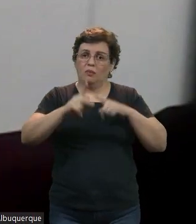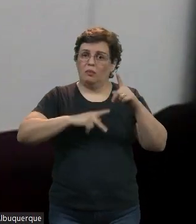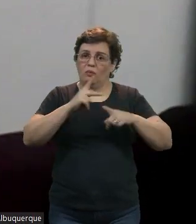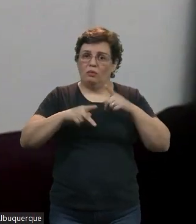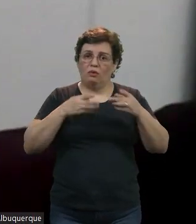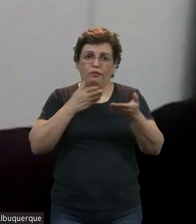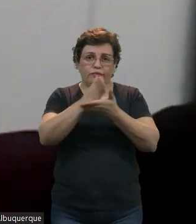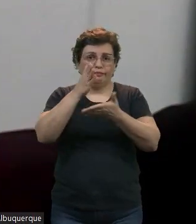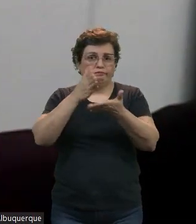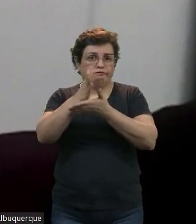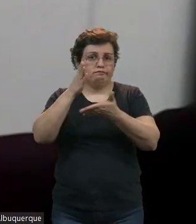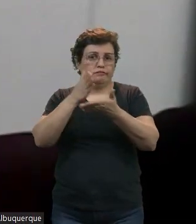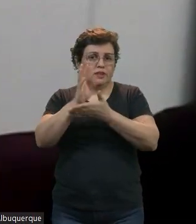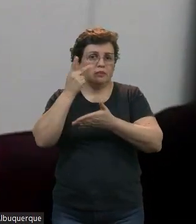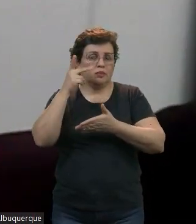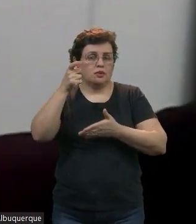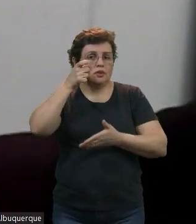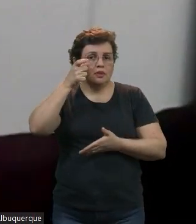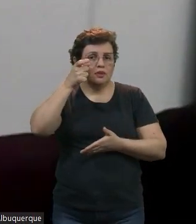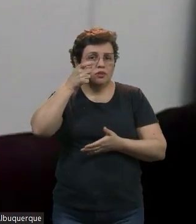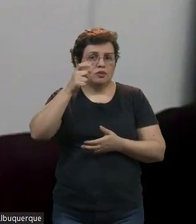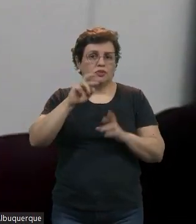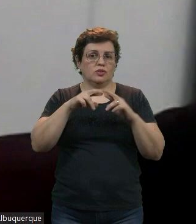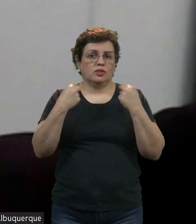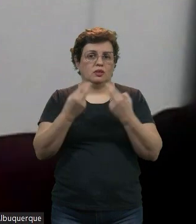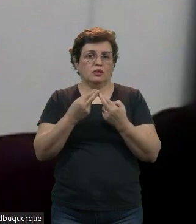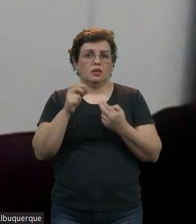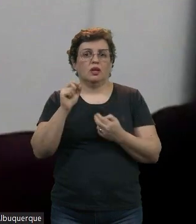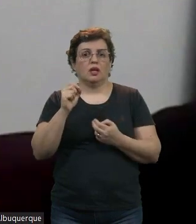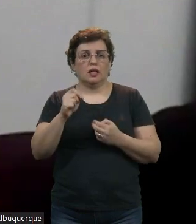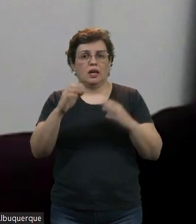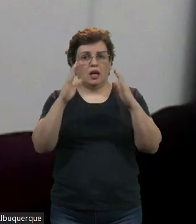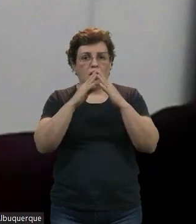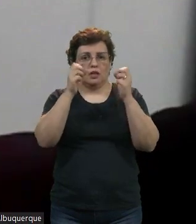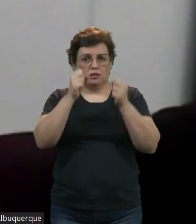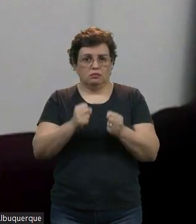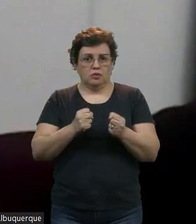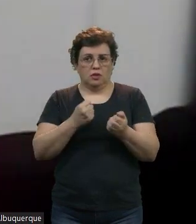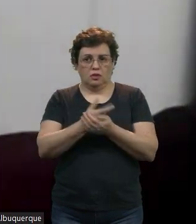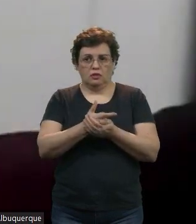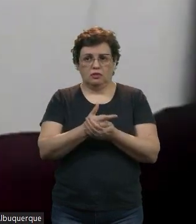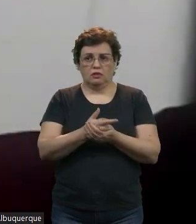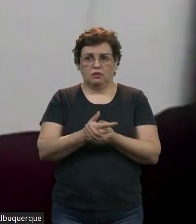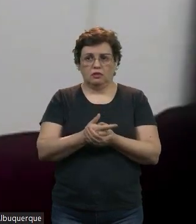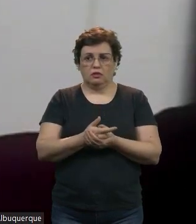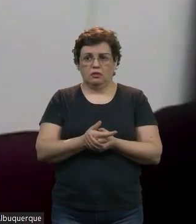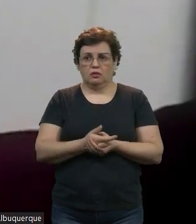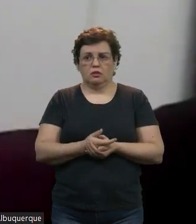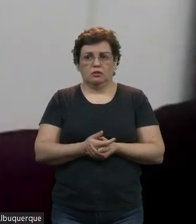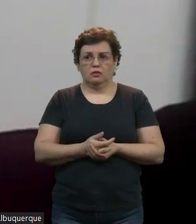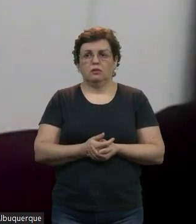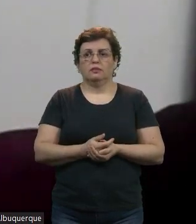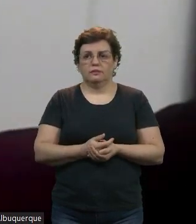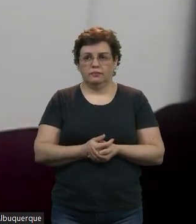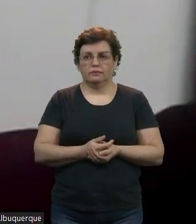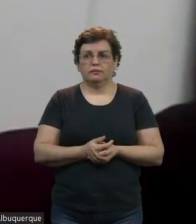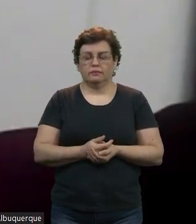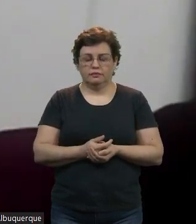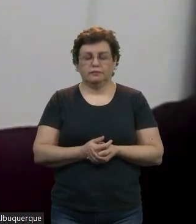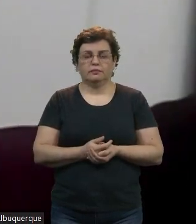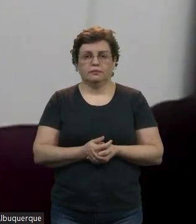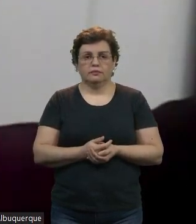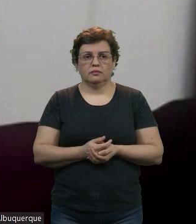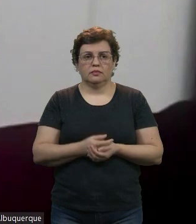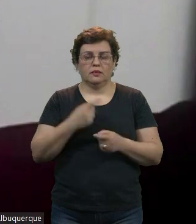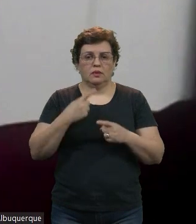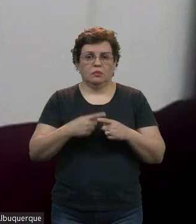acompanhar a sessão, então que a casa pudesse adquirir aquele termômetro lá e colocar na testa da pessoa e ver se ele tiver com febre,